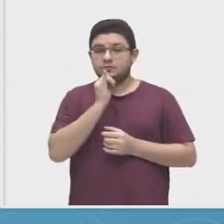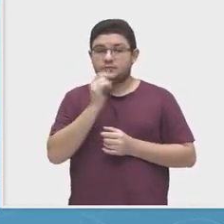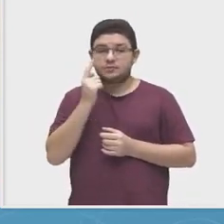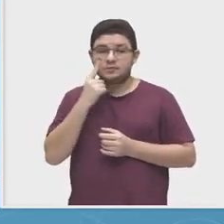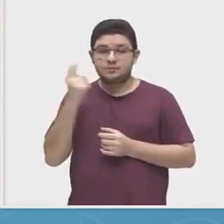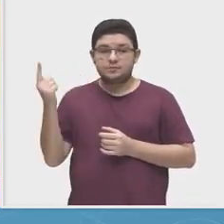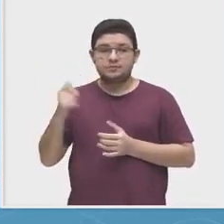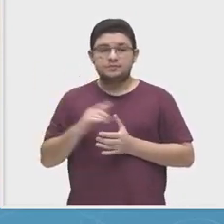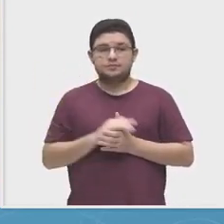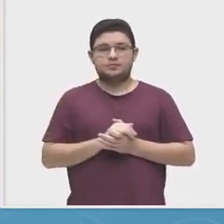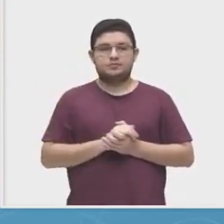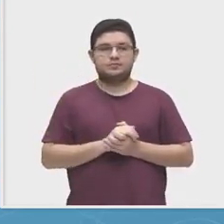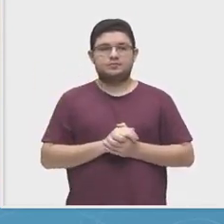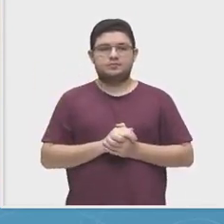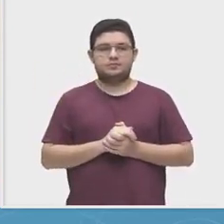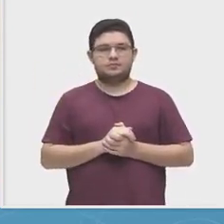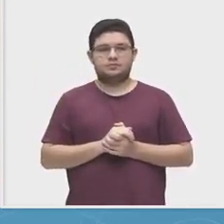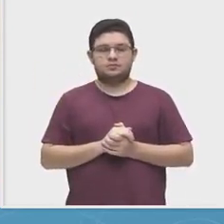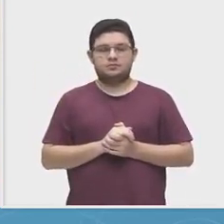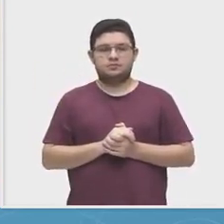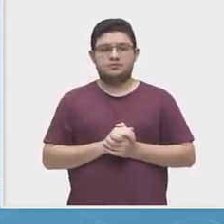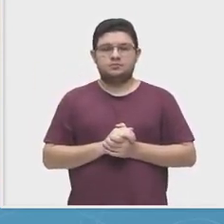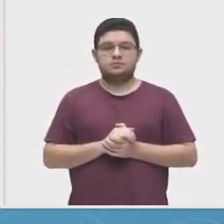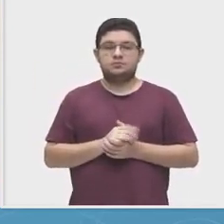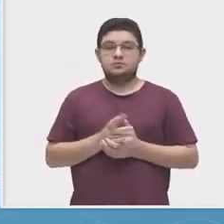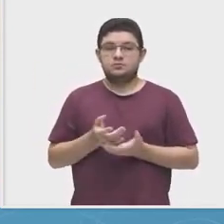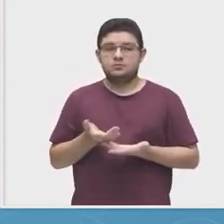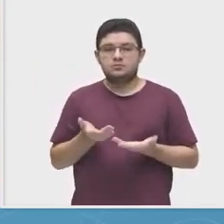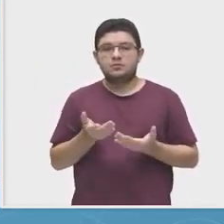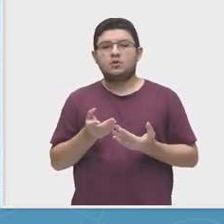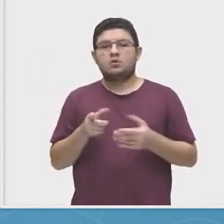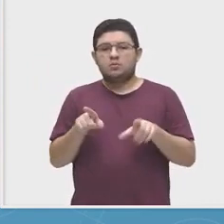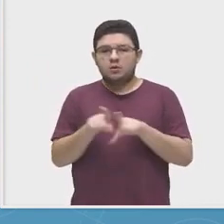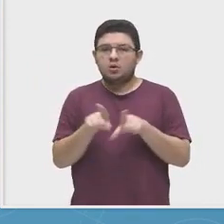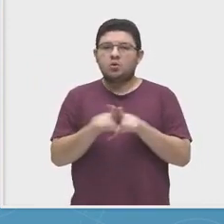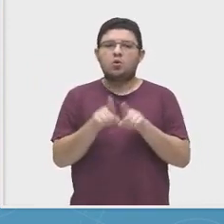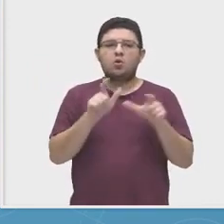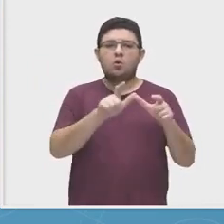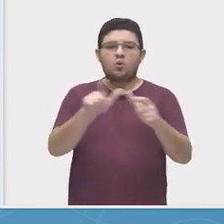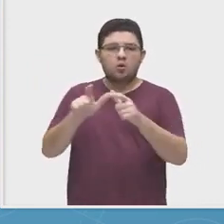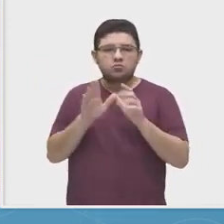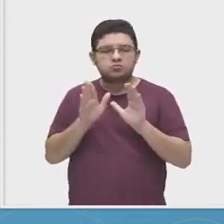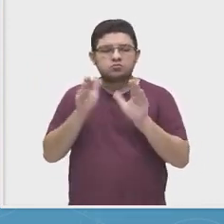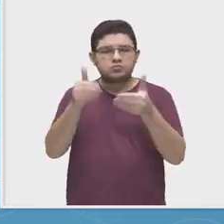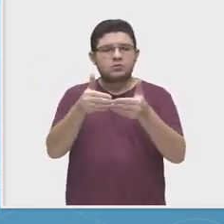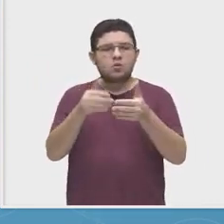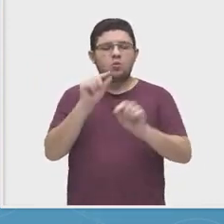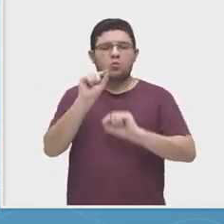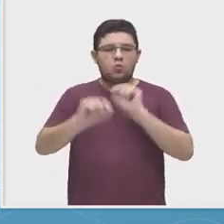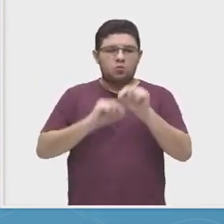Olha só, specific locations, então, at home. Nós utilizamos, então, a preposição